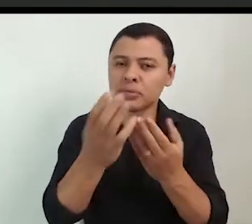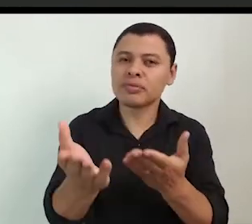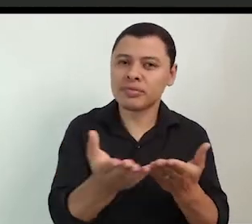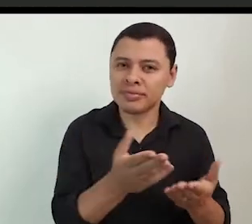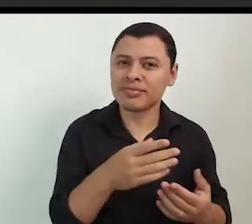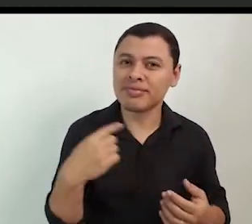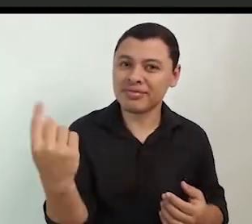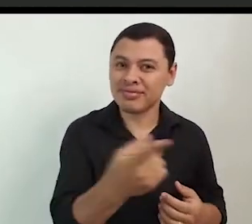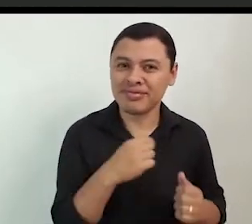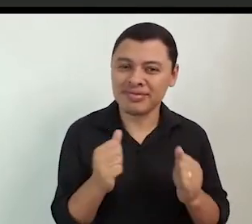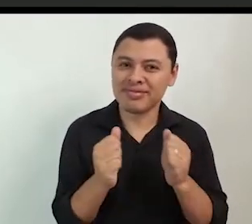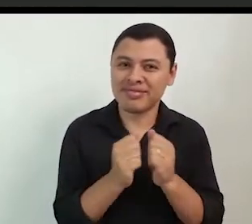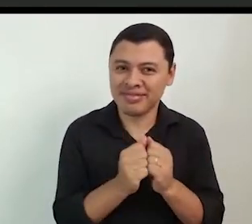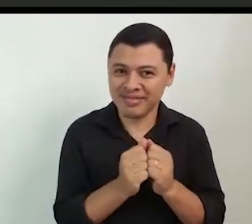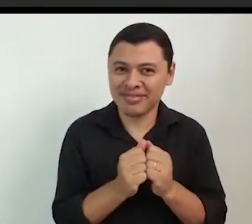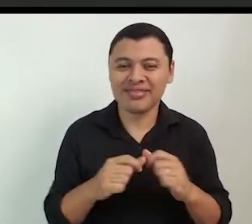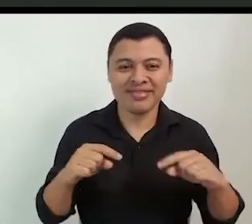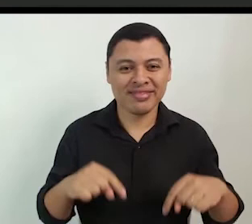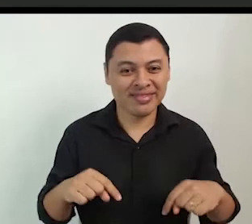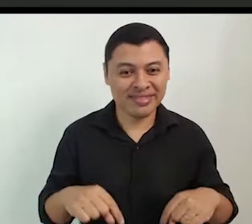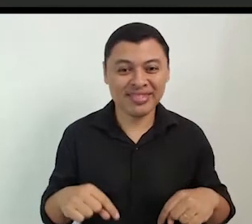Estão aqui presentes,